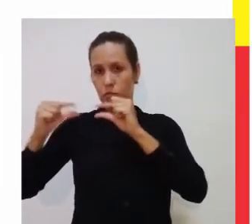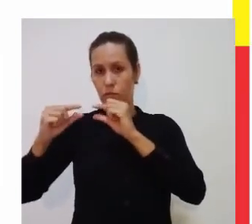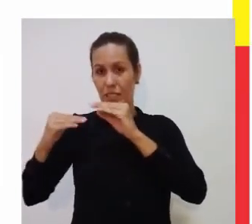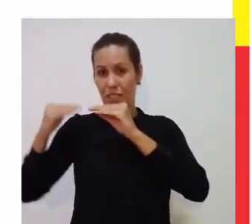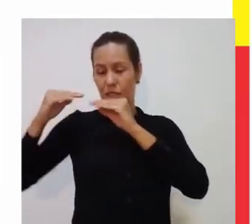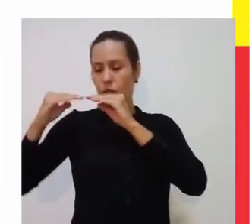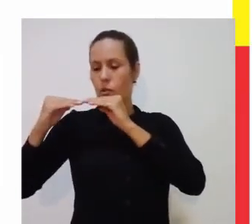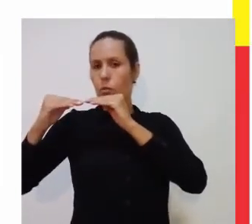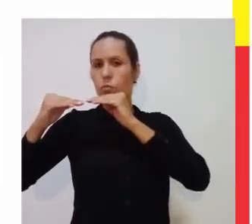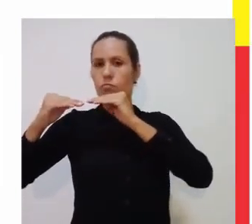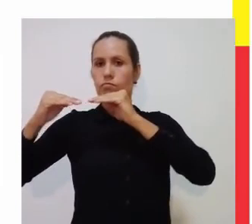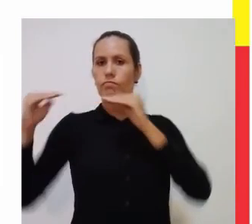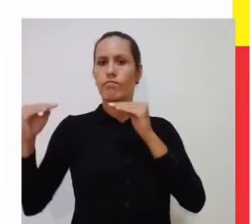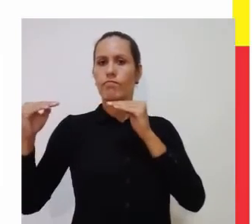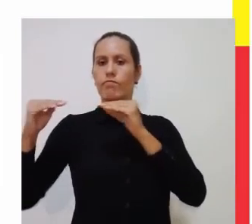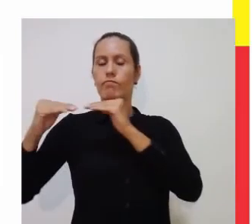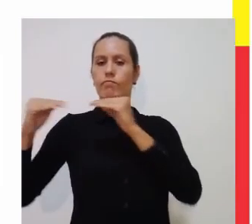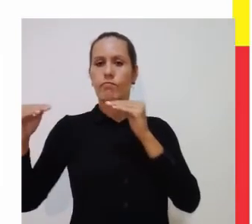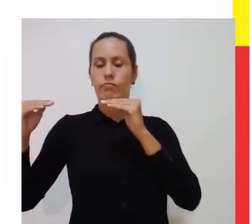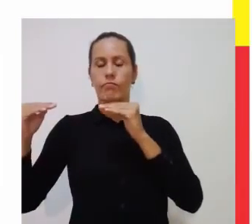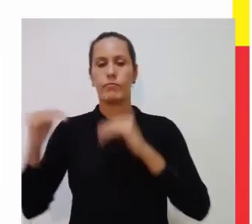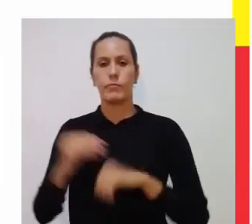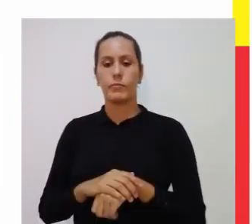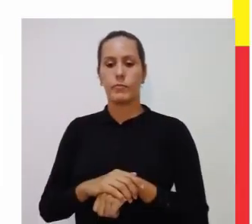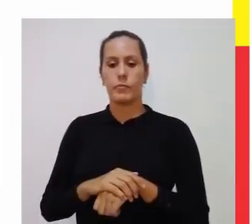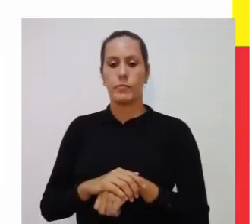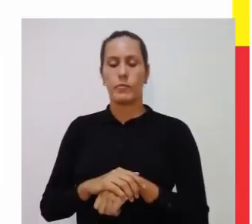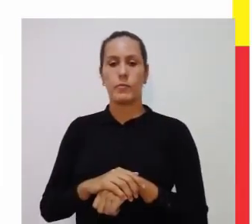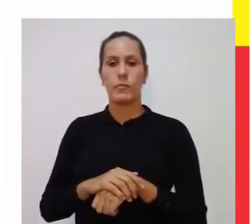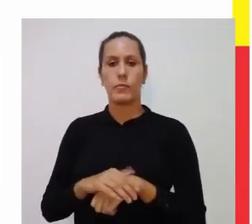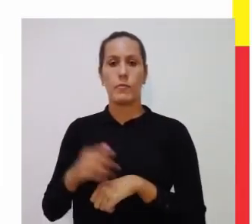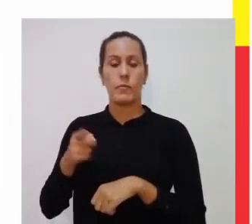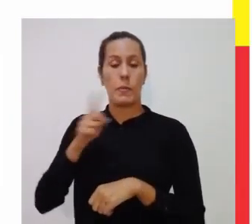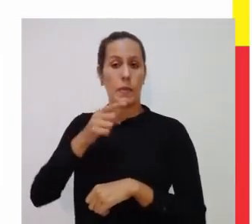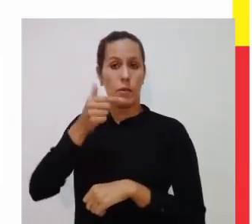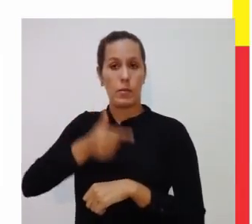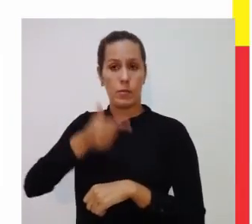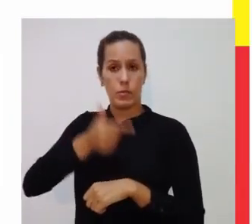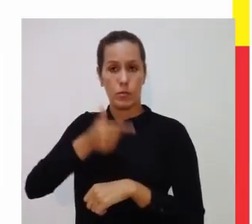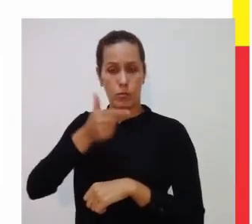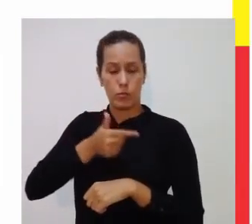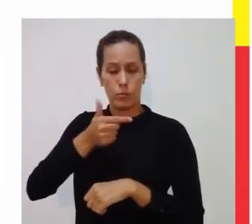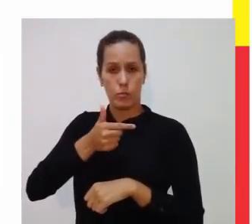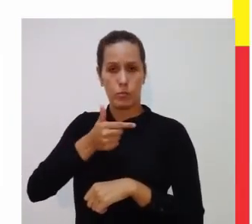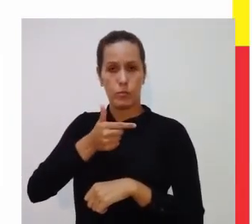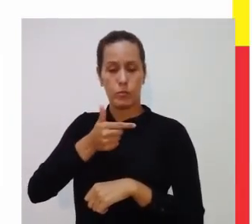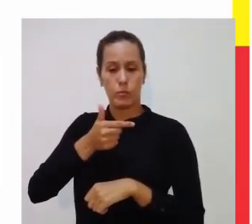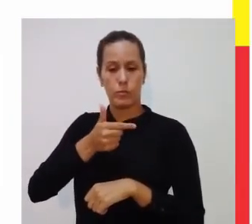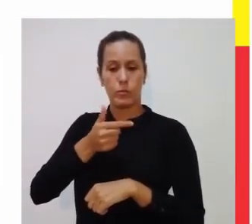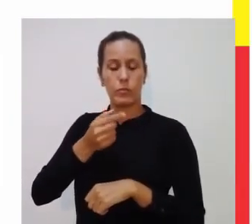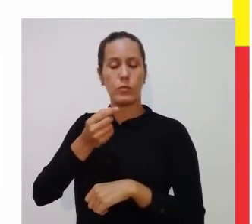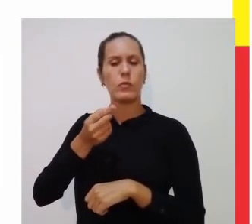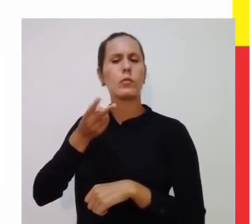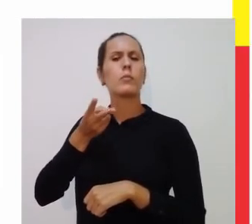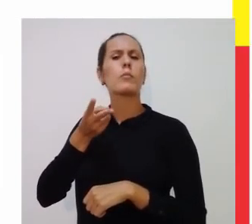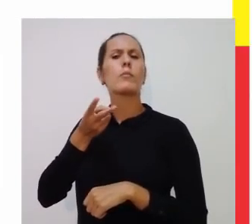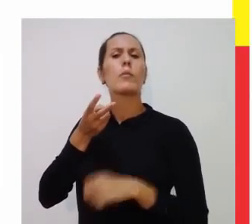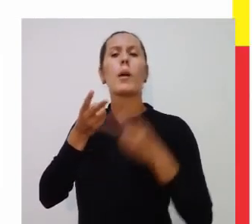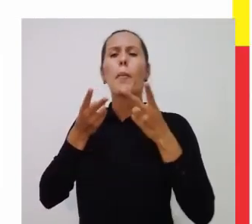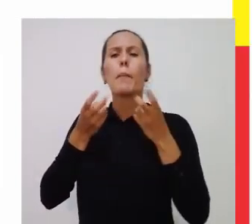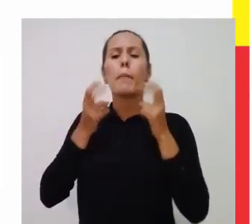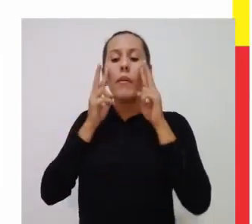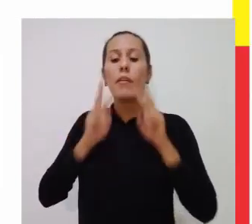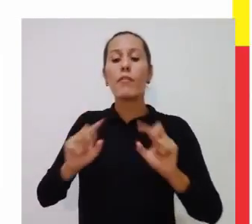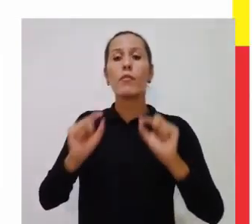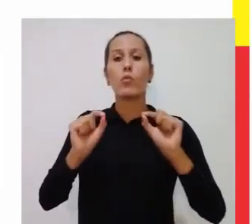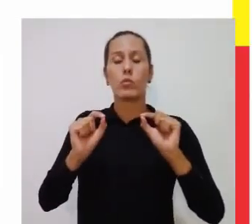tectônicas se separando, ou seja, se divergindo, ok? Na próxima figurinha, na mesma imagem ainda, a gente está